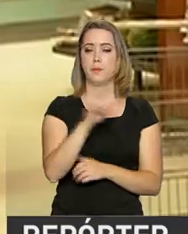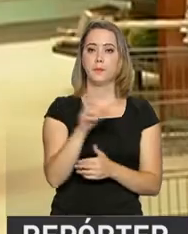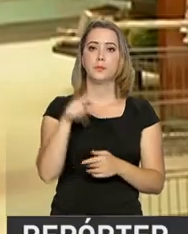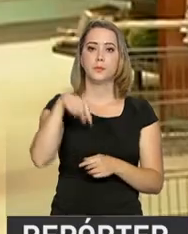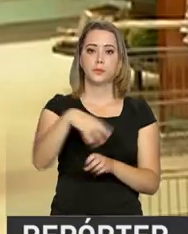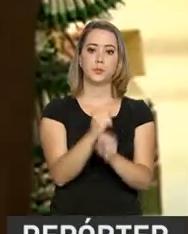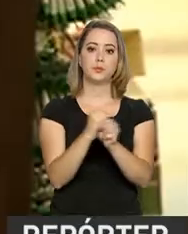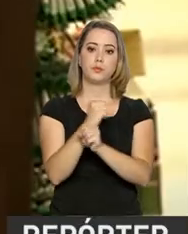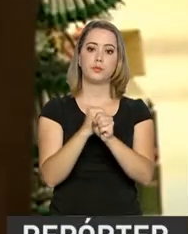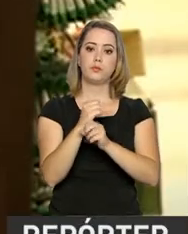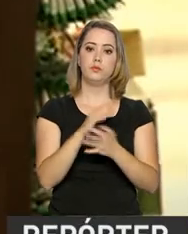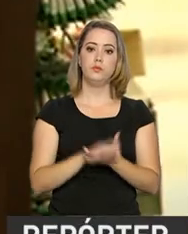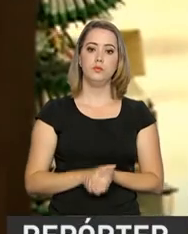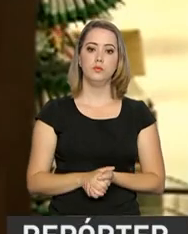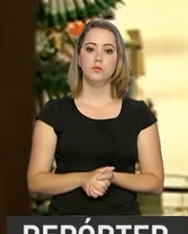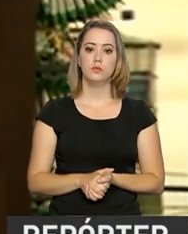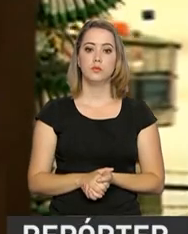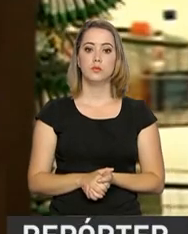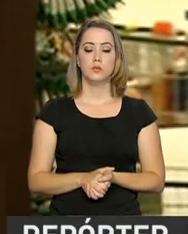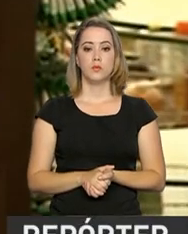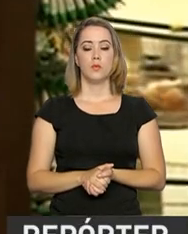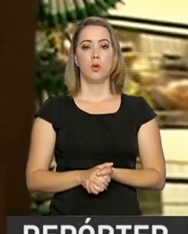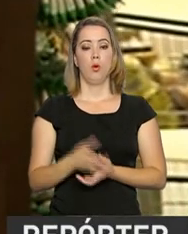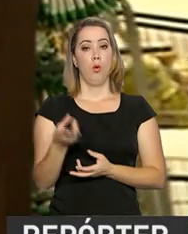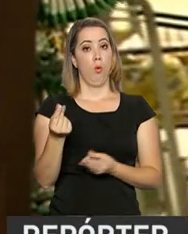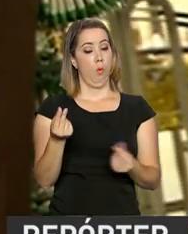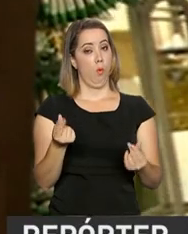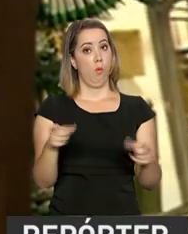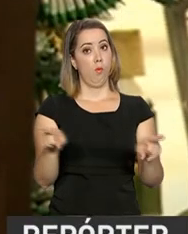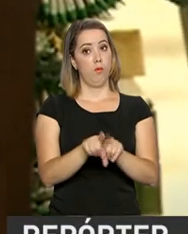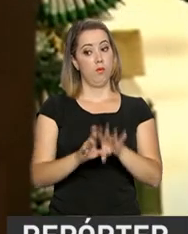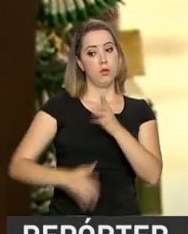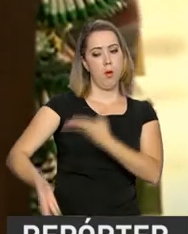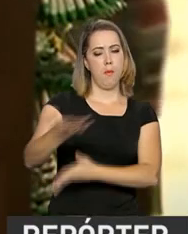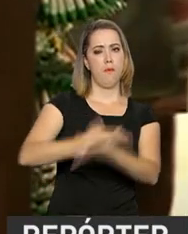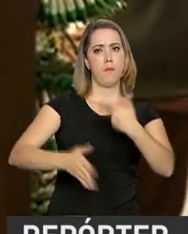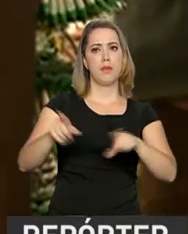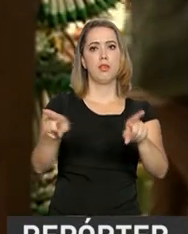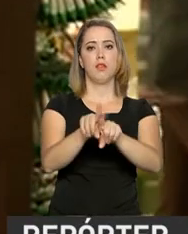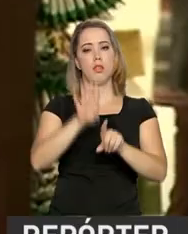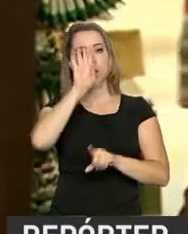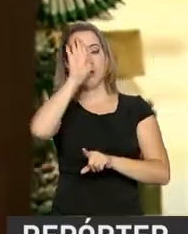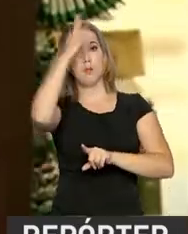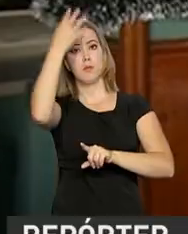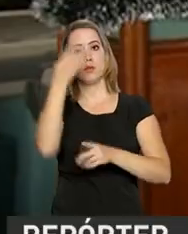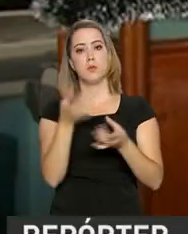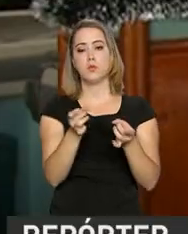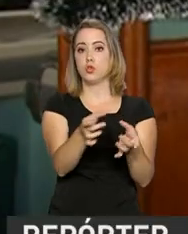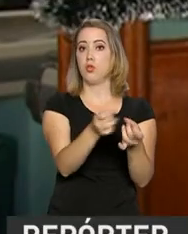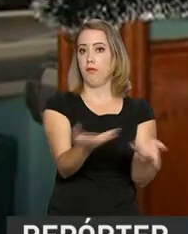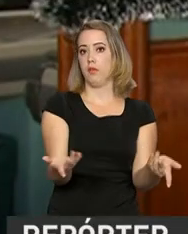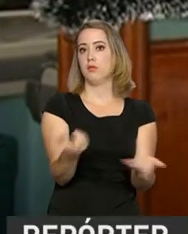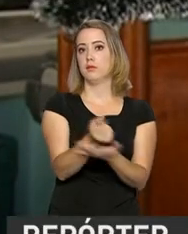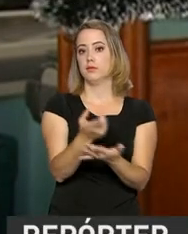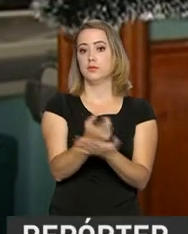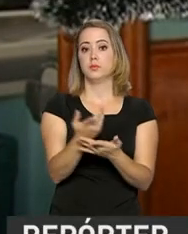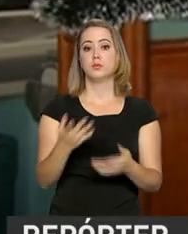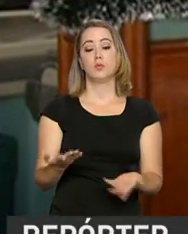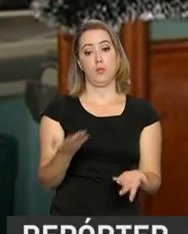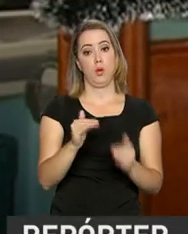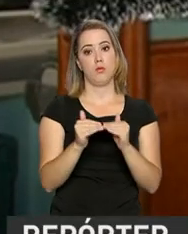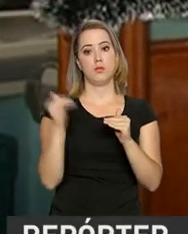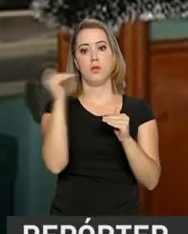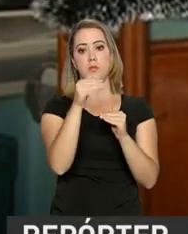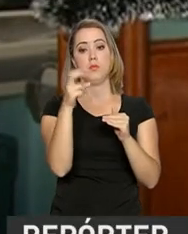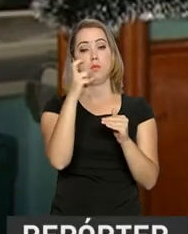R$ 38,6 bilhões este ano. Um volume de recursos que vai ajudar a movimentar principalmente o varejo. Com esse aumento aí de R$ 57 do